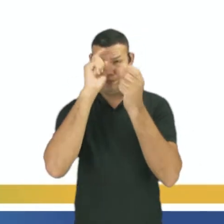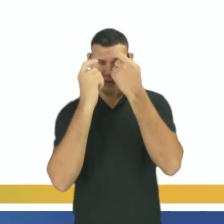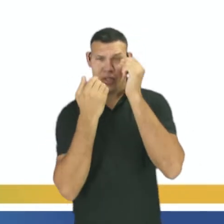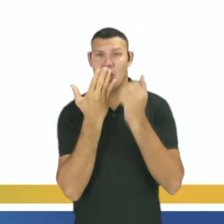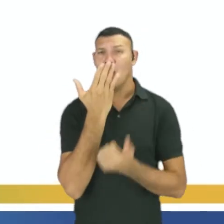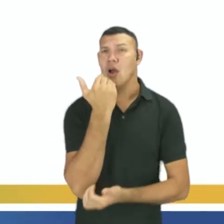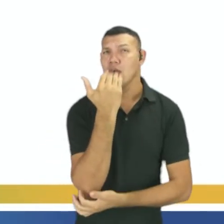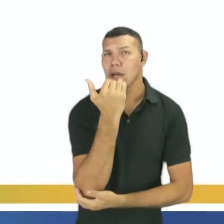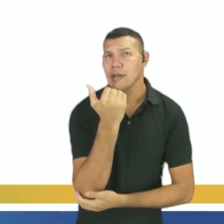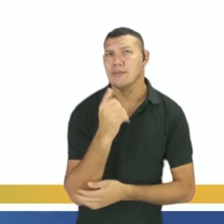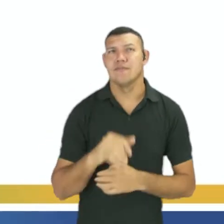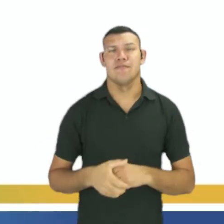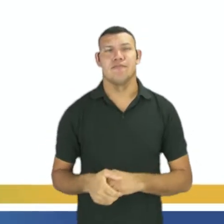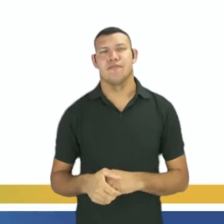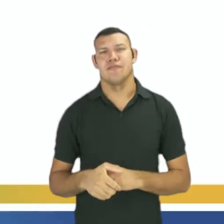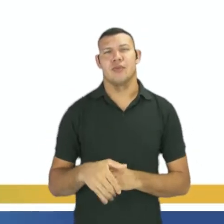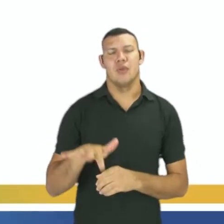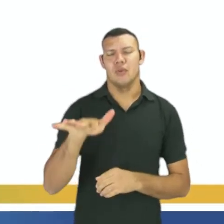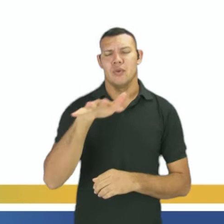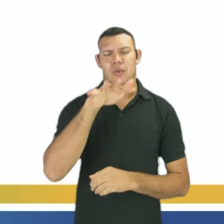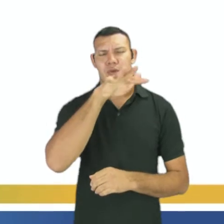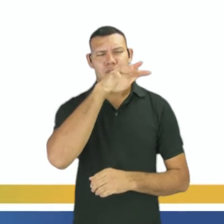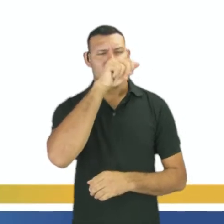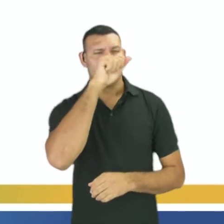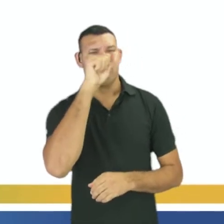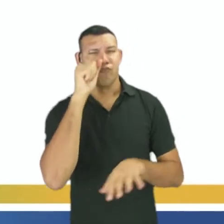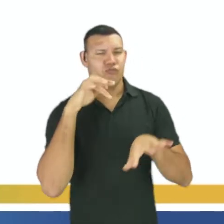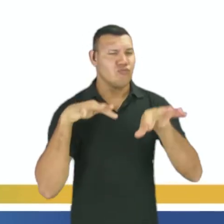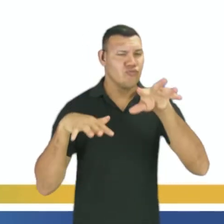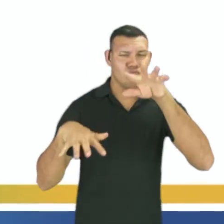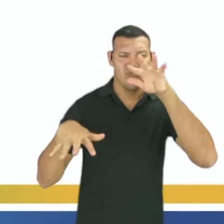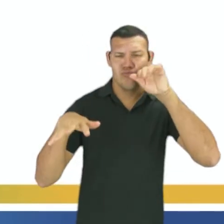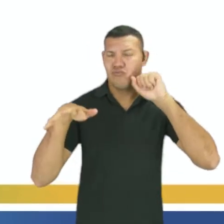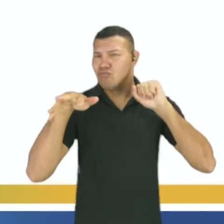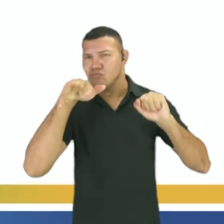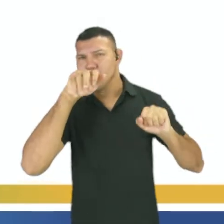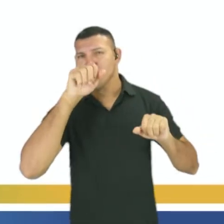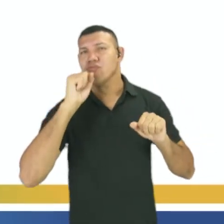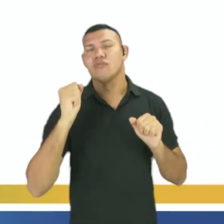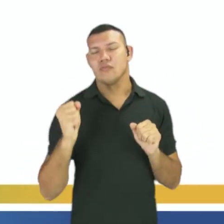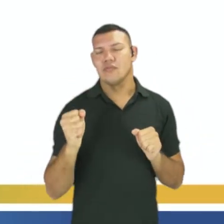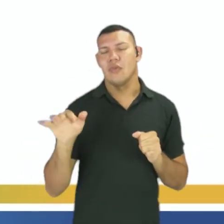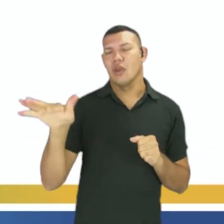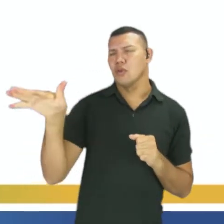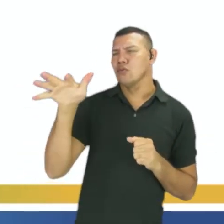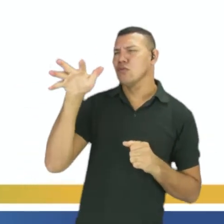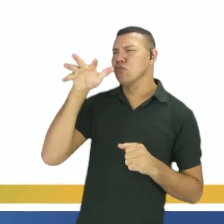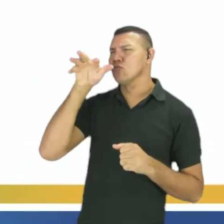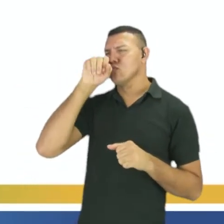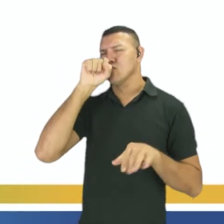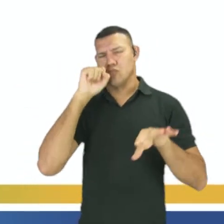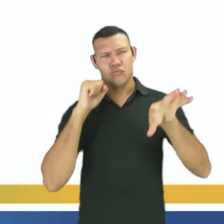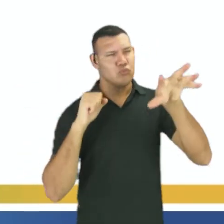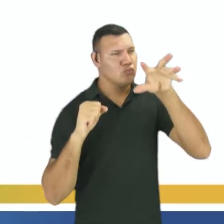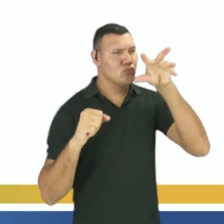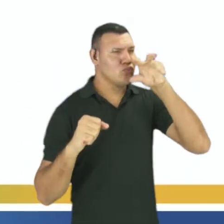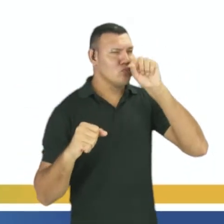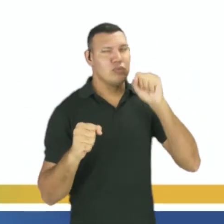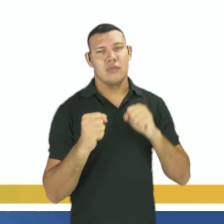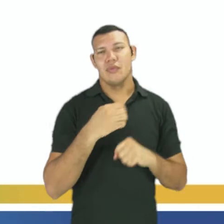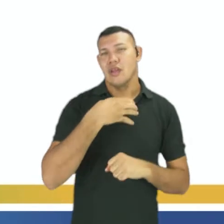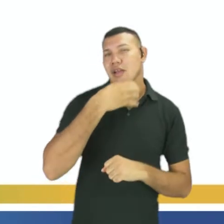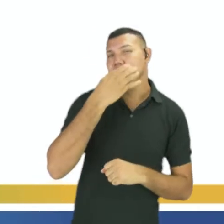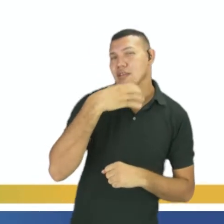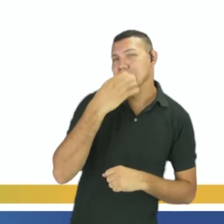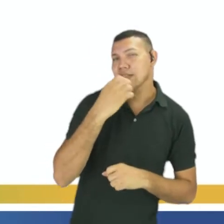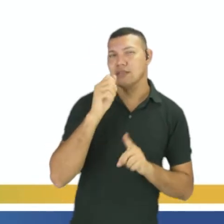alimentícios, que têm essências que podem ser formados através com o aroma, o cheiro da maçã,